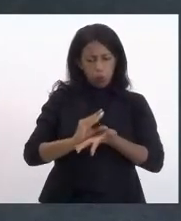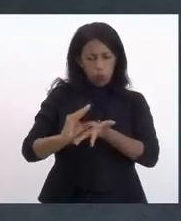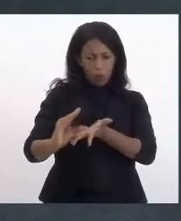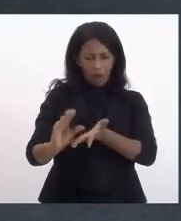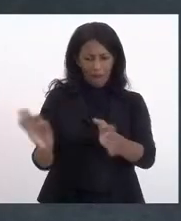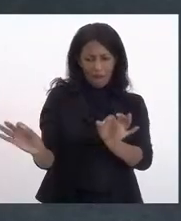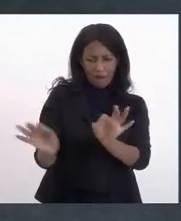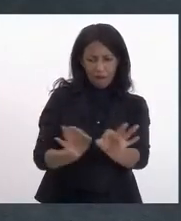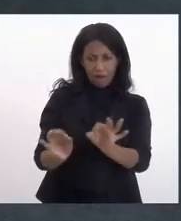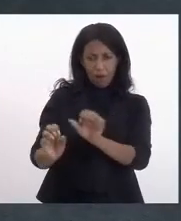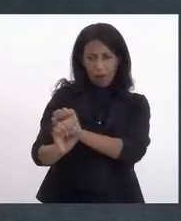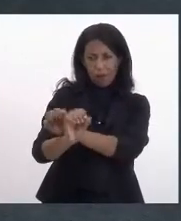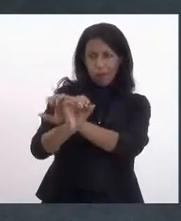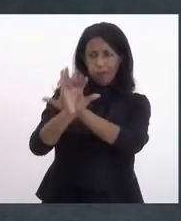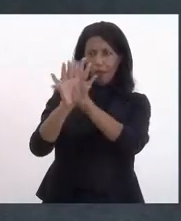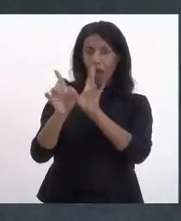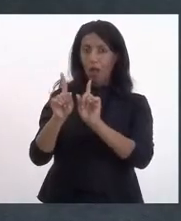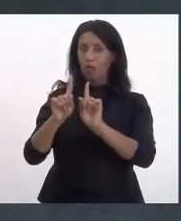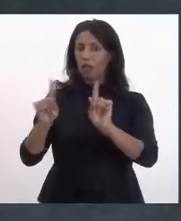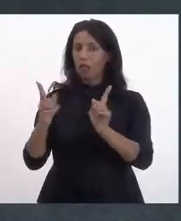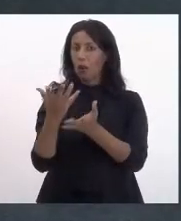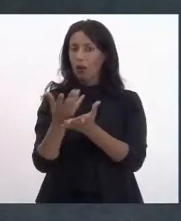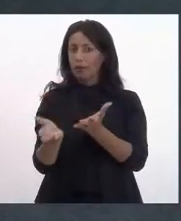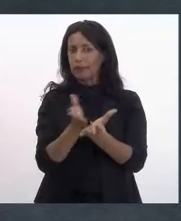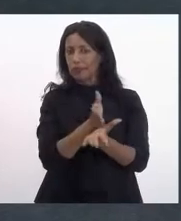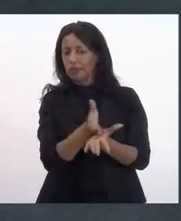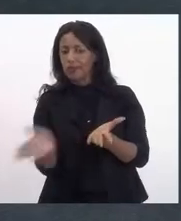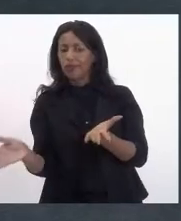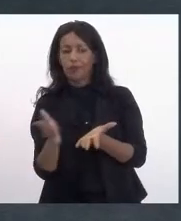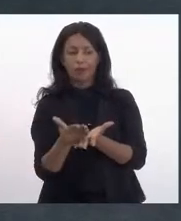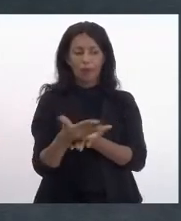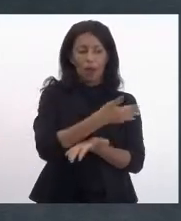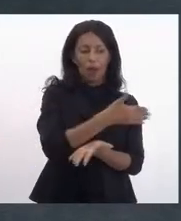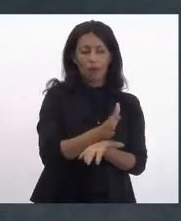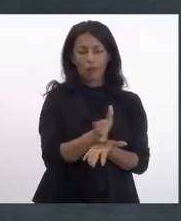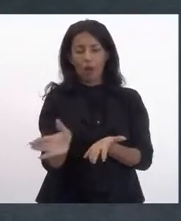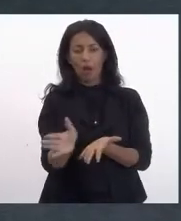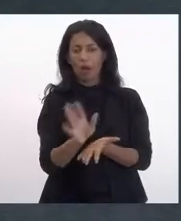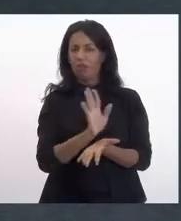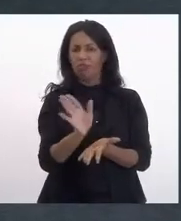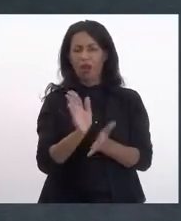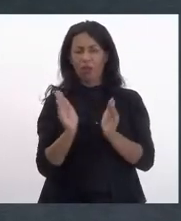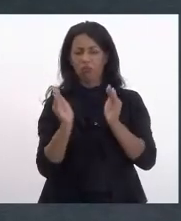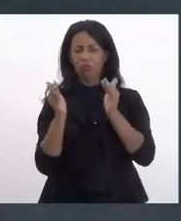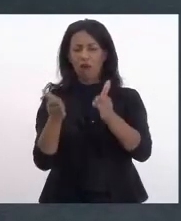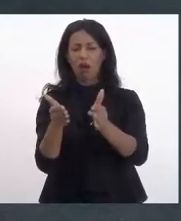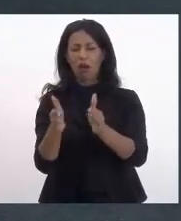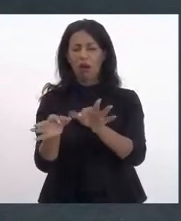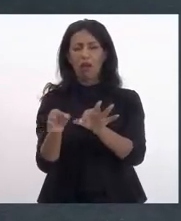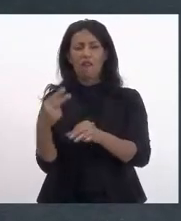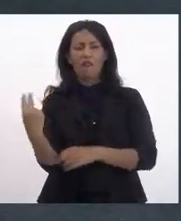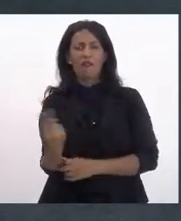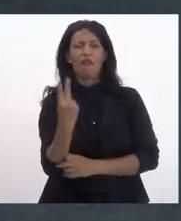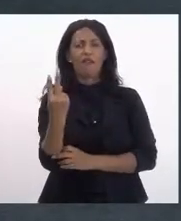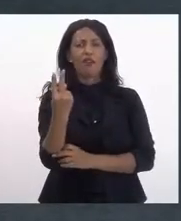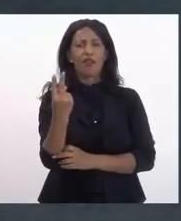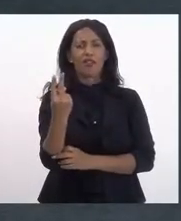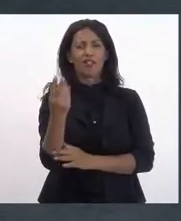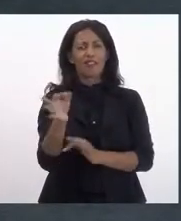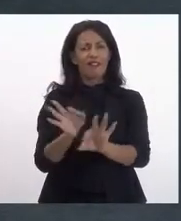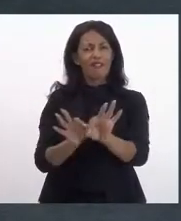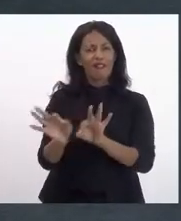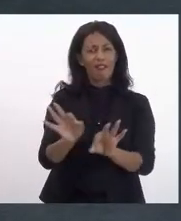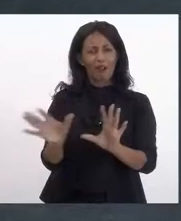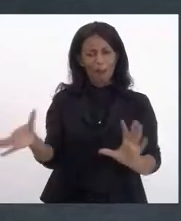muito clara, não permitindo os desvios de finalidade, e valoriza uma forma de associação